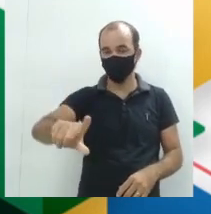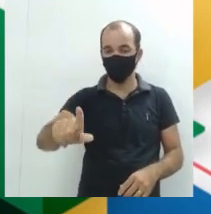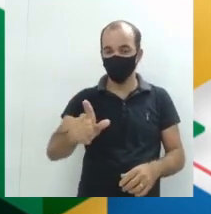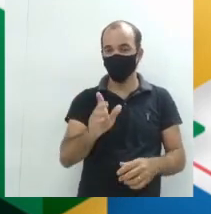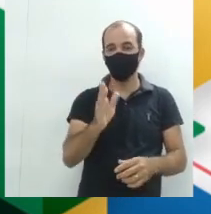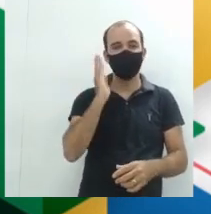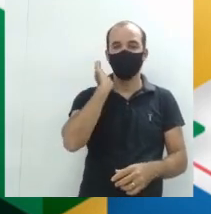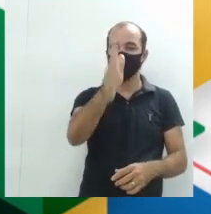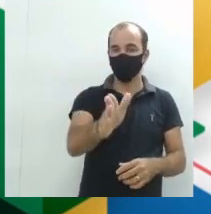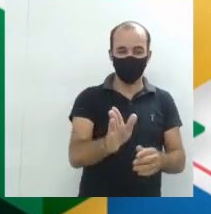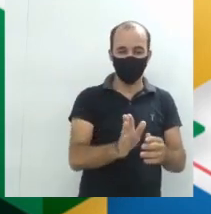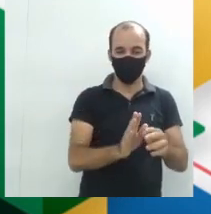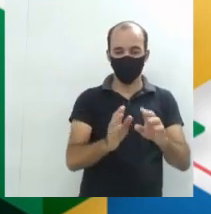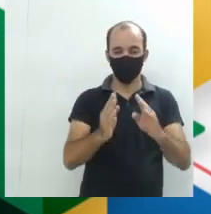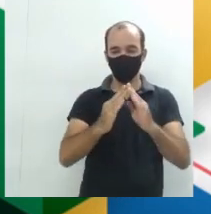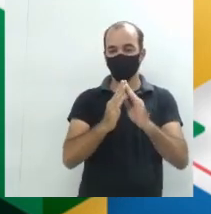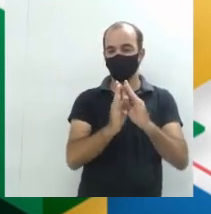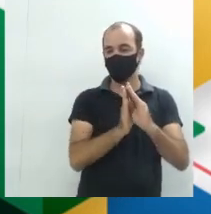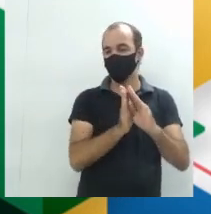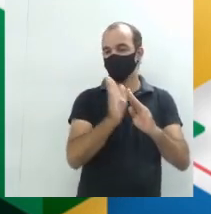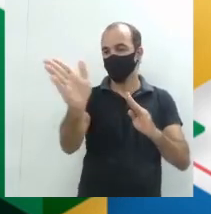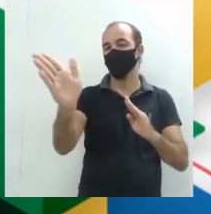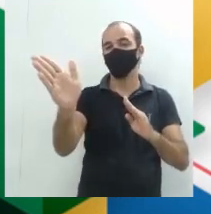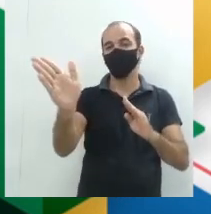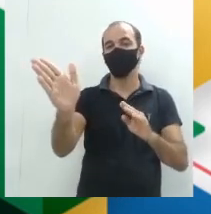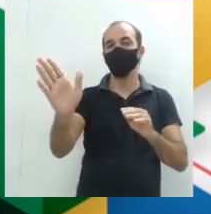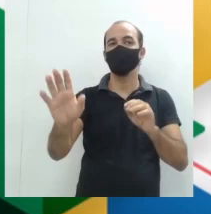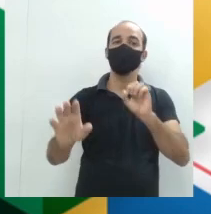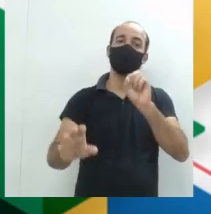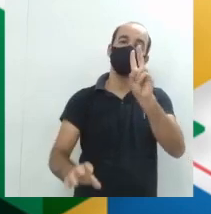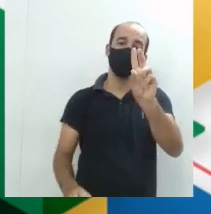pediu? Primeiro, o vetor deslocamento.